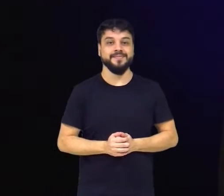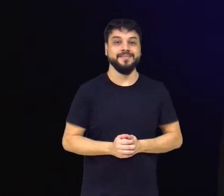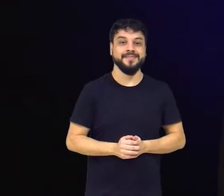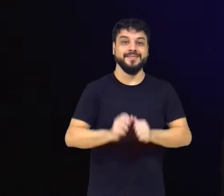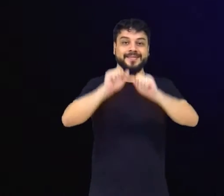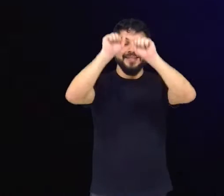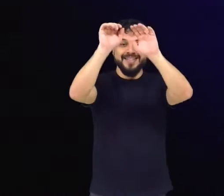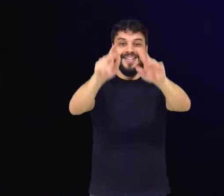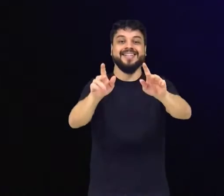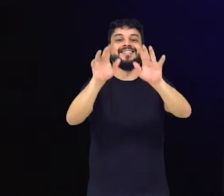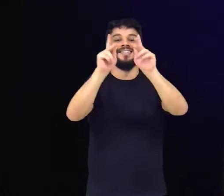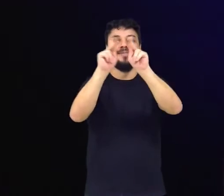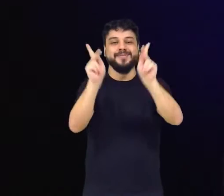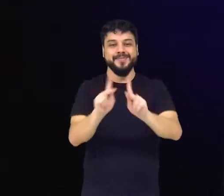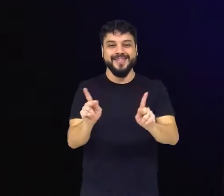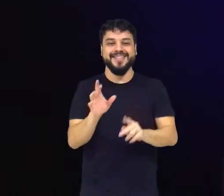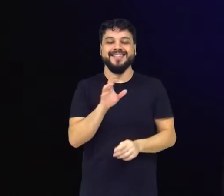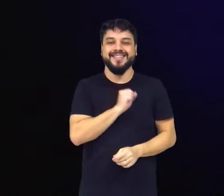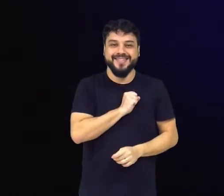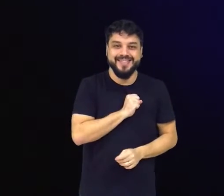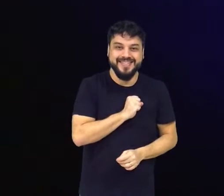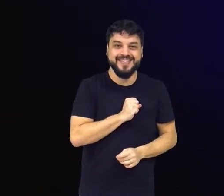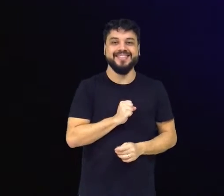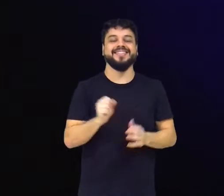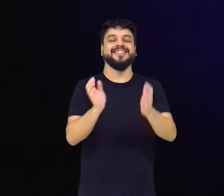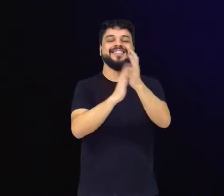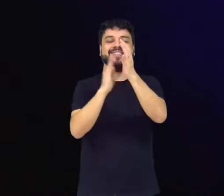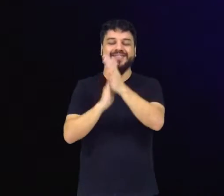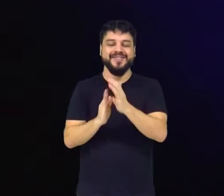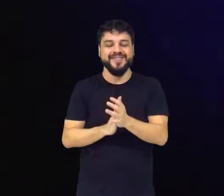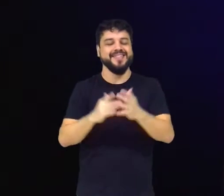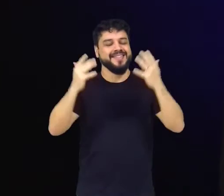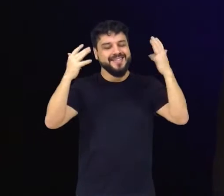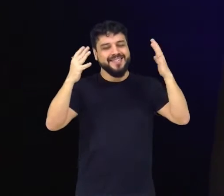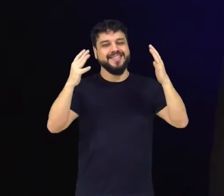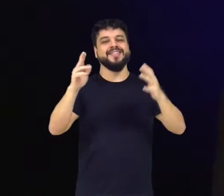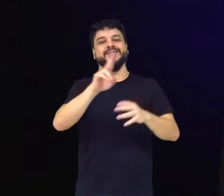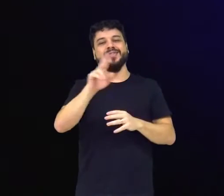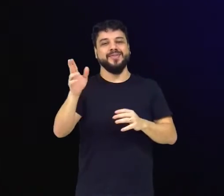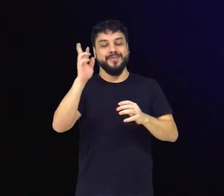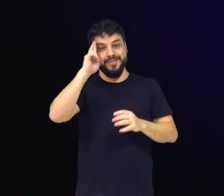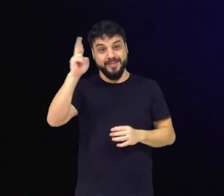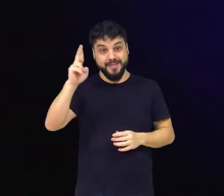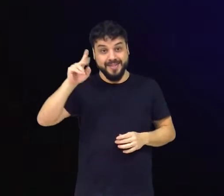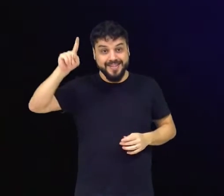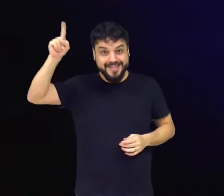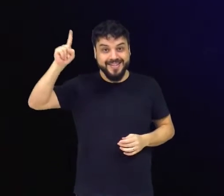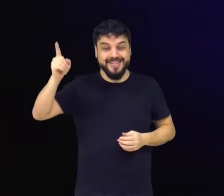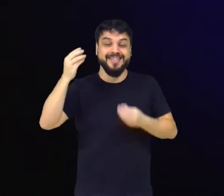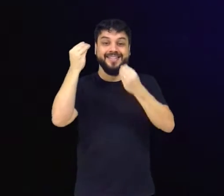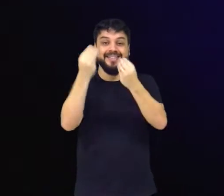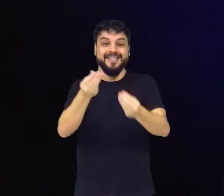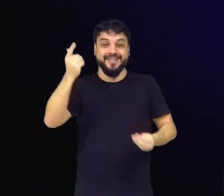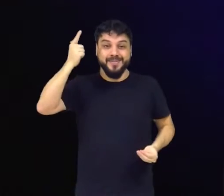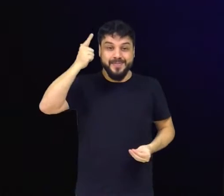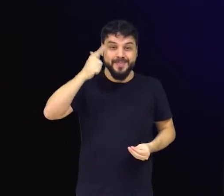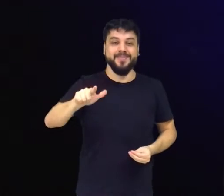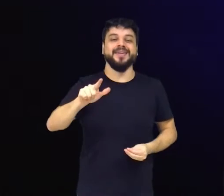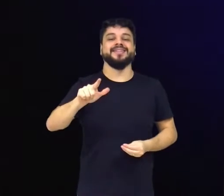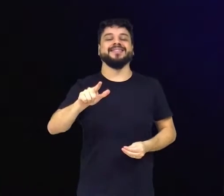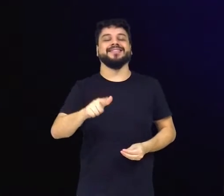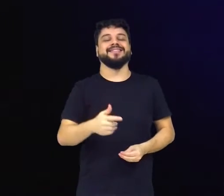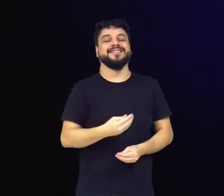Graça e paz, meus amados, louvado e engrandecido seja o nome do Senhor, porque Ele tem nos dado mais um dia na Sua